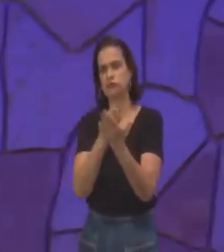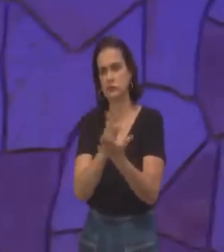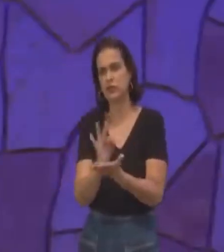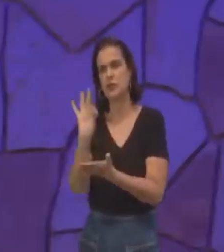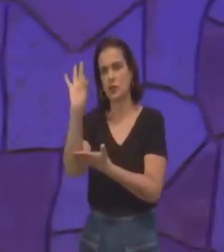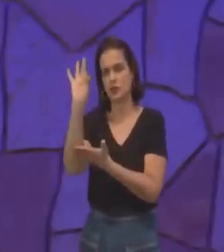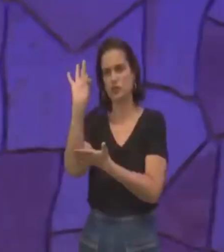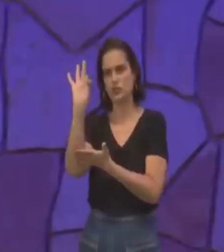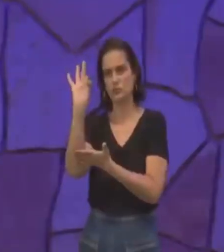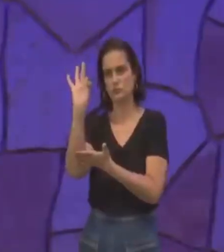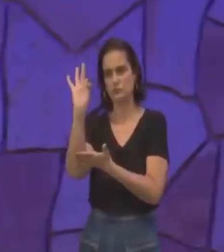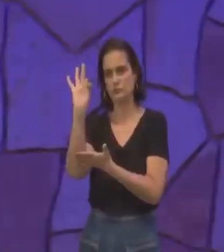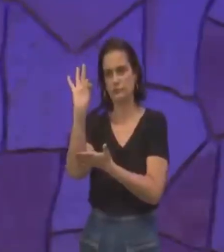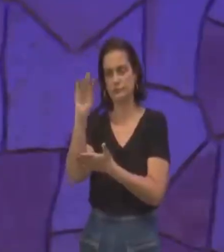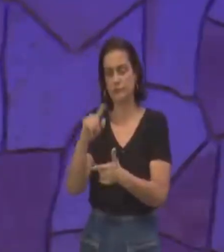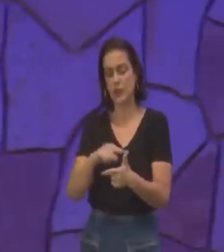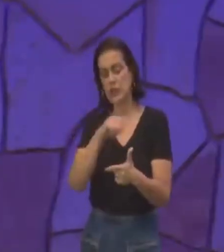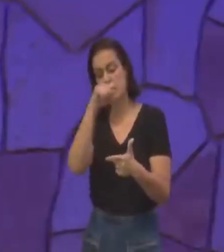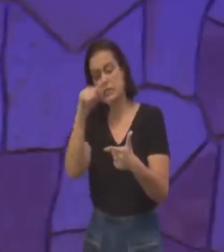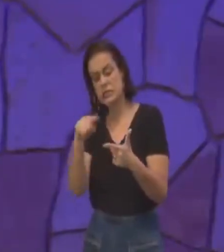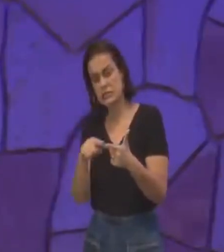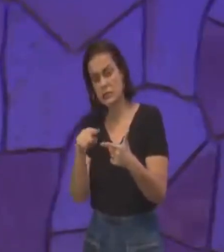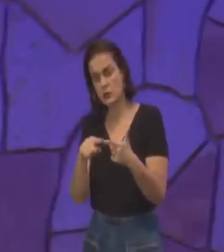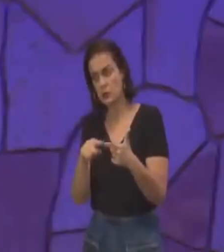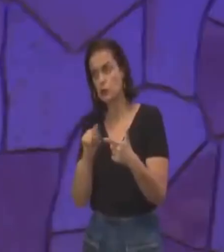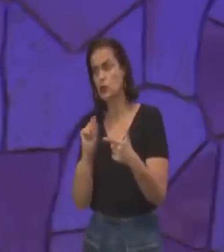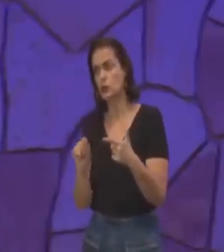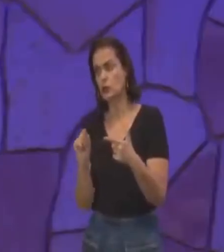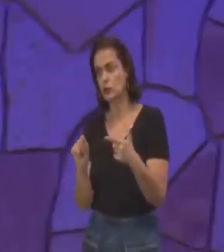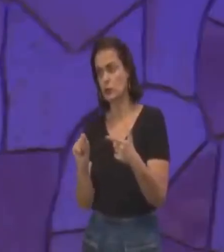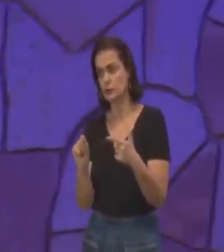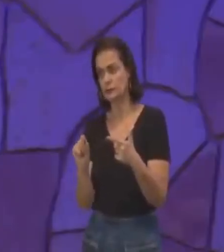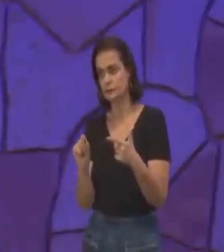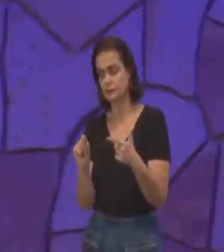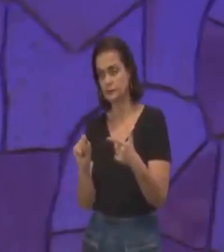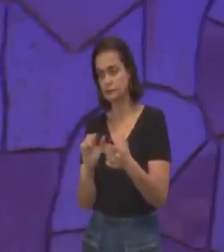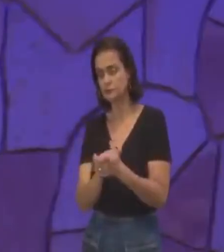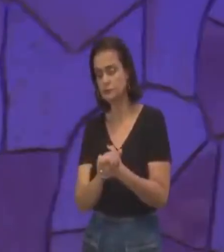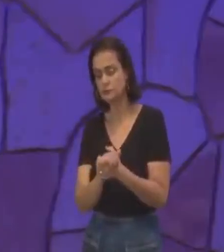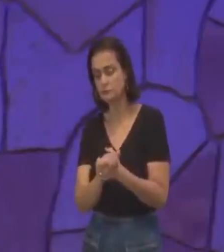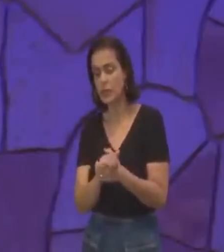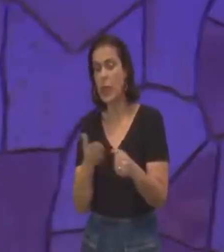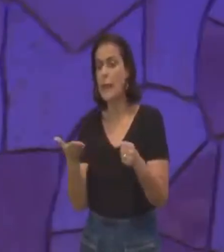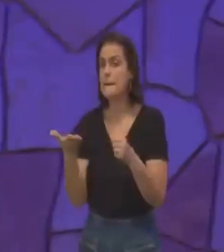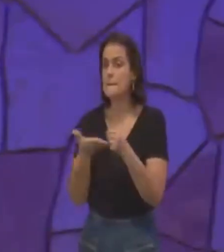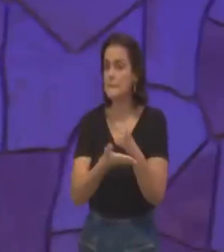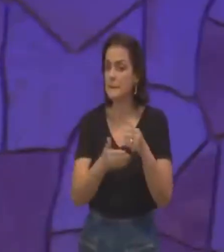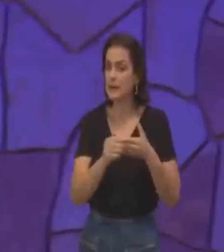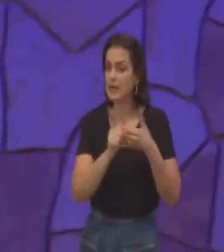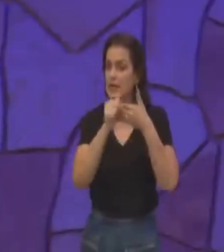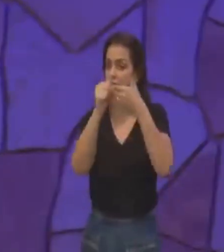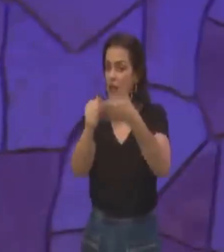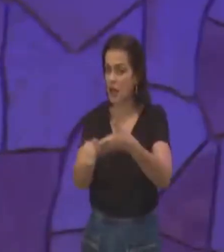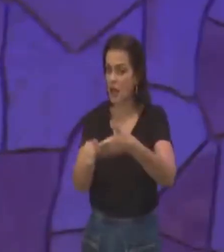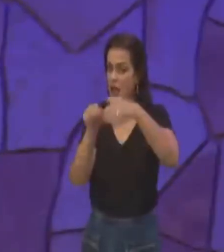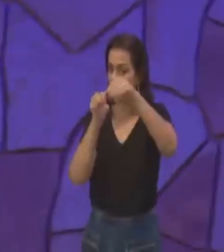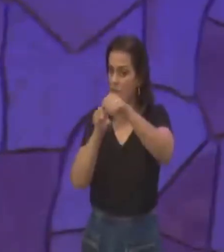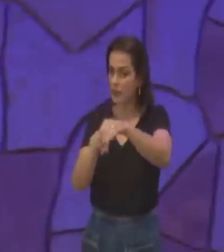educação teológica. Em segundo lugar, para a gente prosseguir, princípios que devem nortear a educação